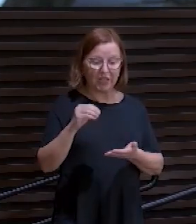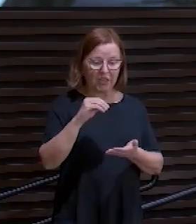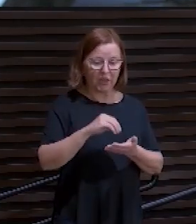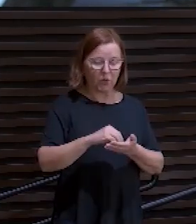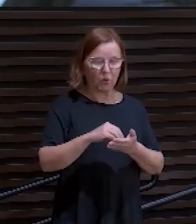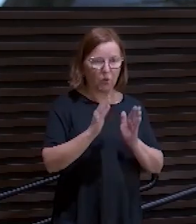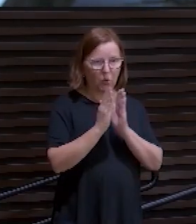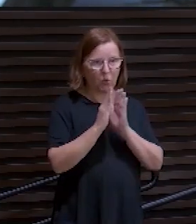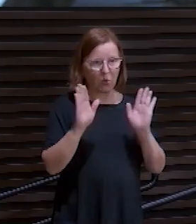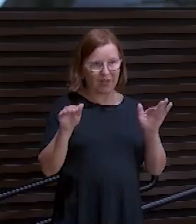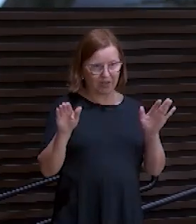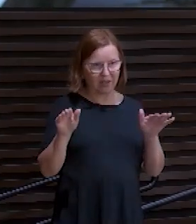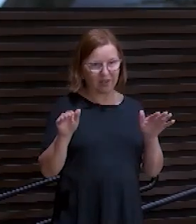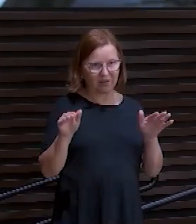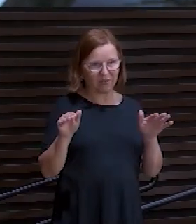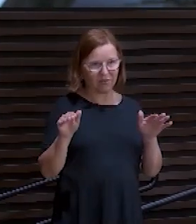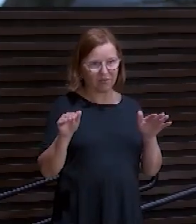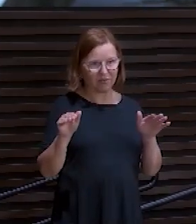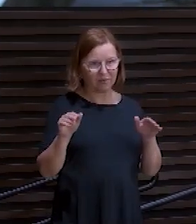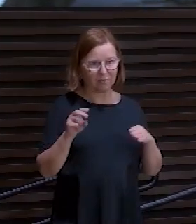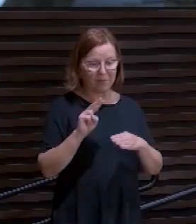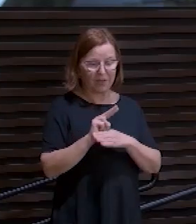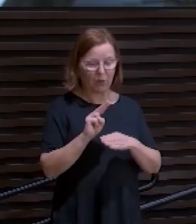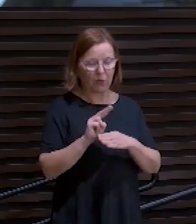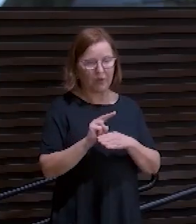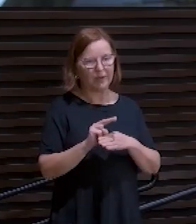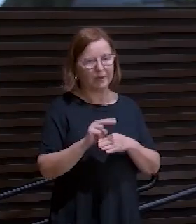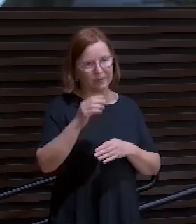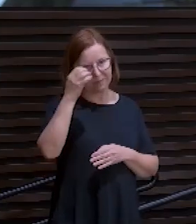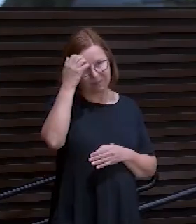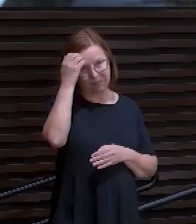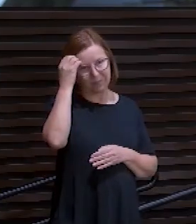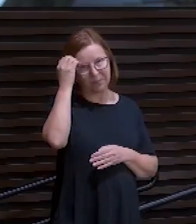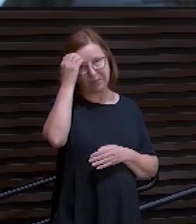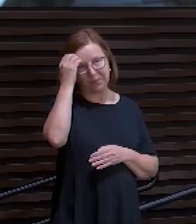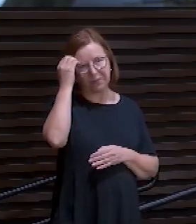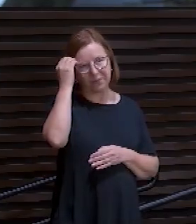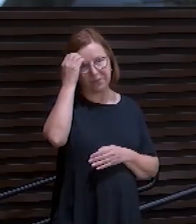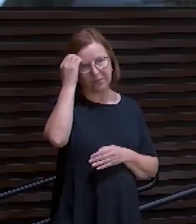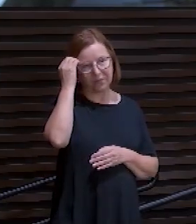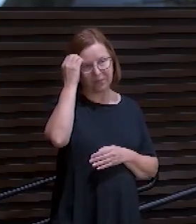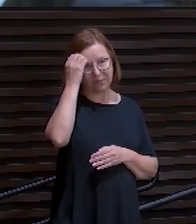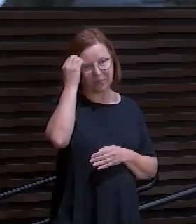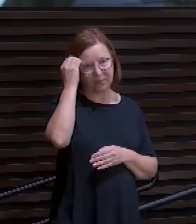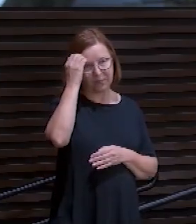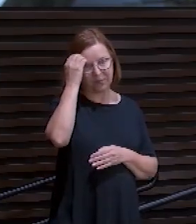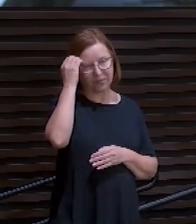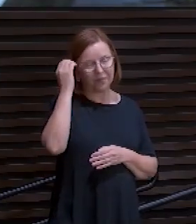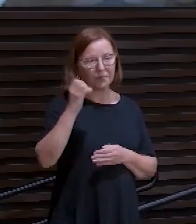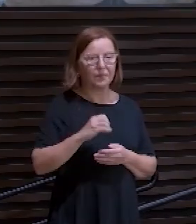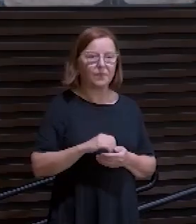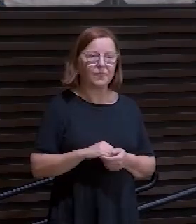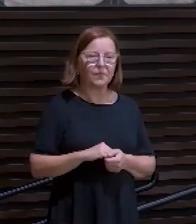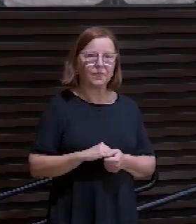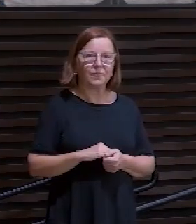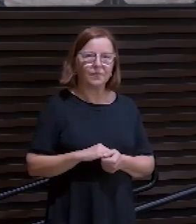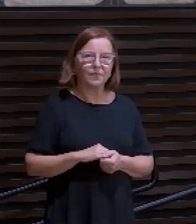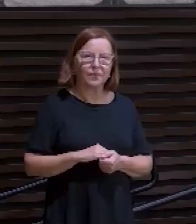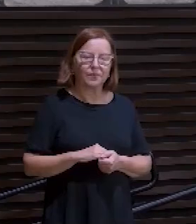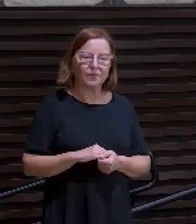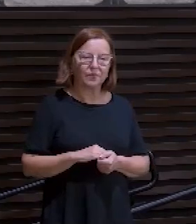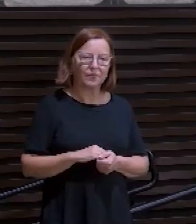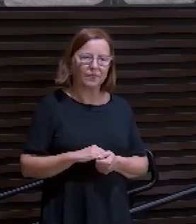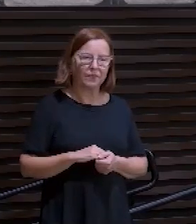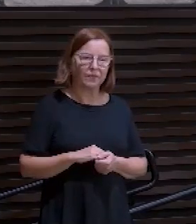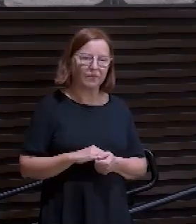no capítulo 10, diz que após a morte vicária do nosso Senhor Jesus Cristo e a sua assunção,